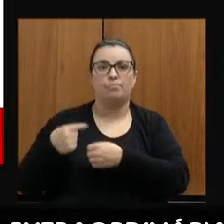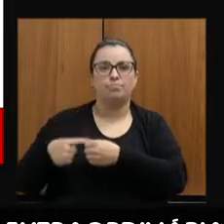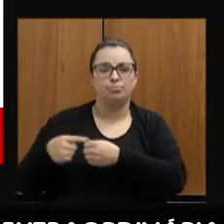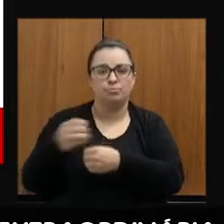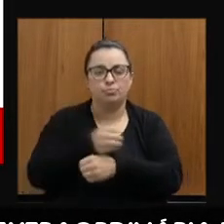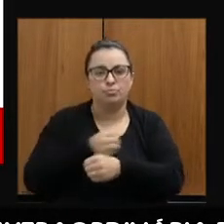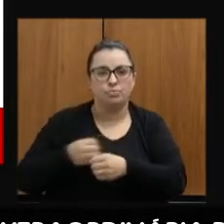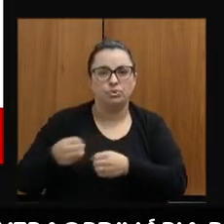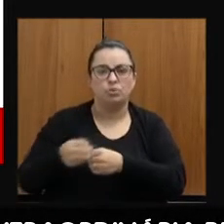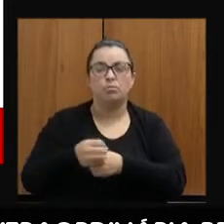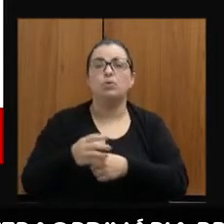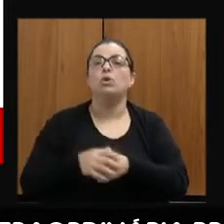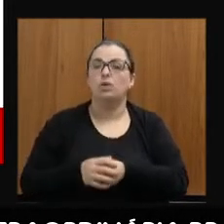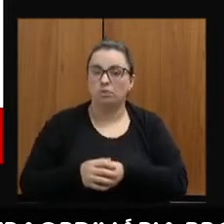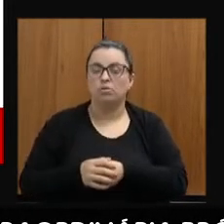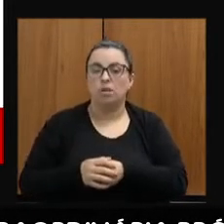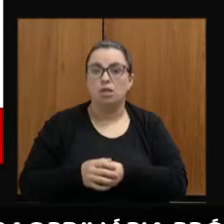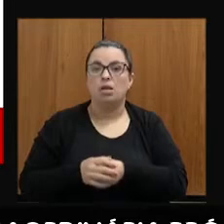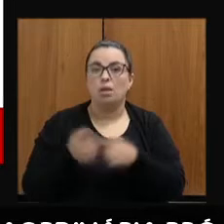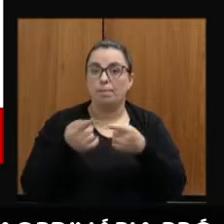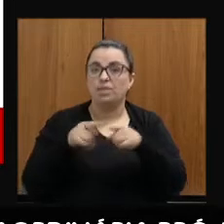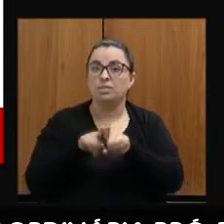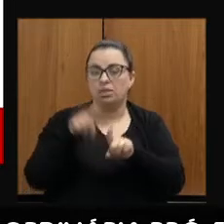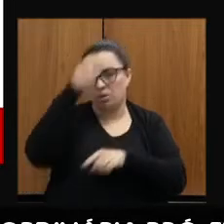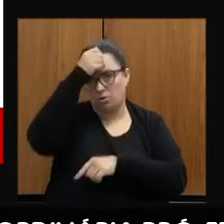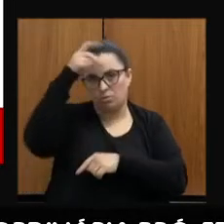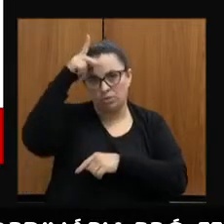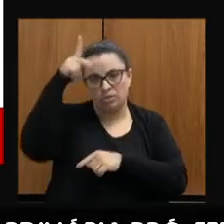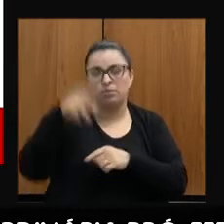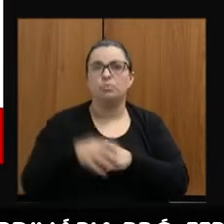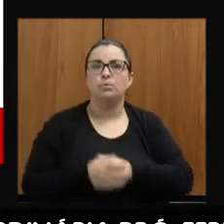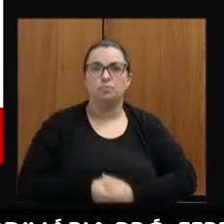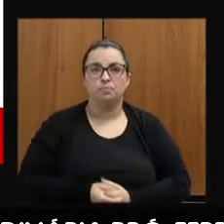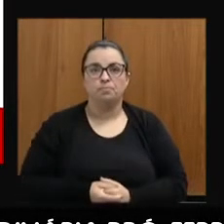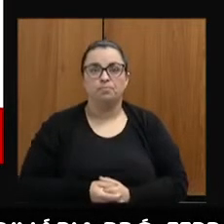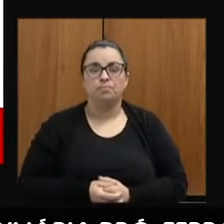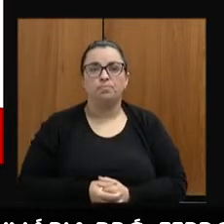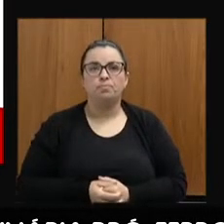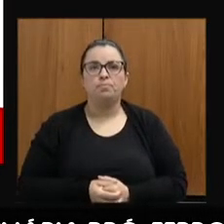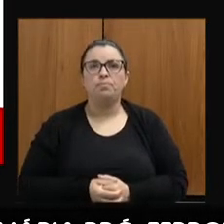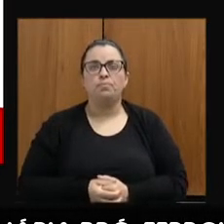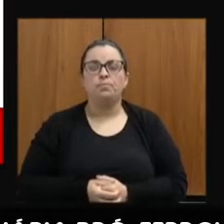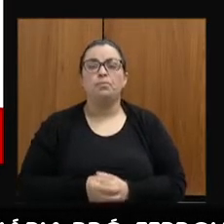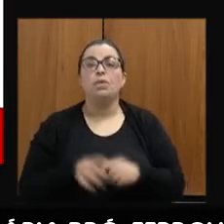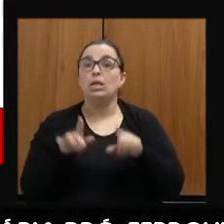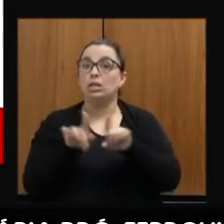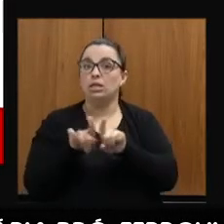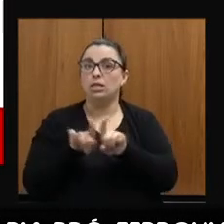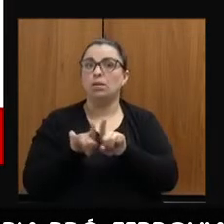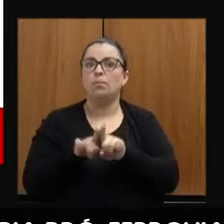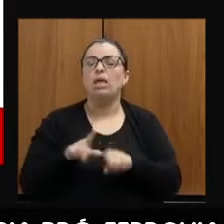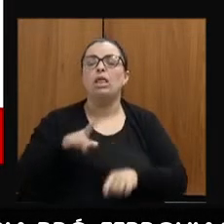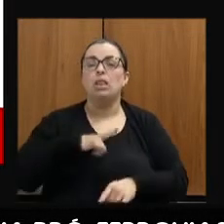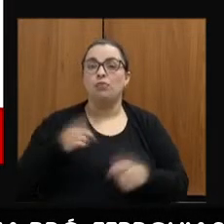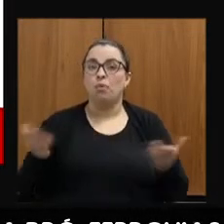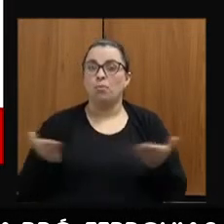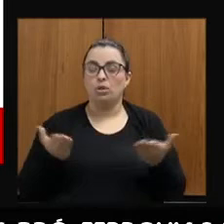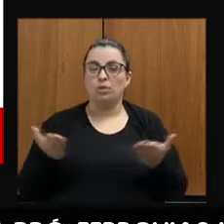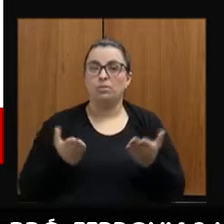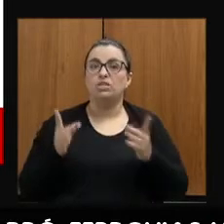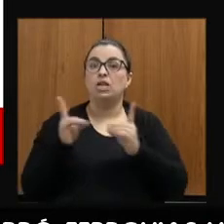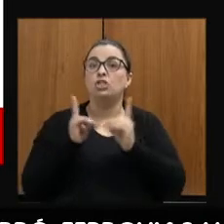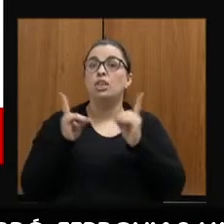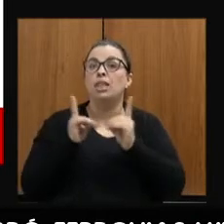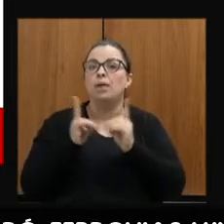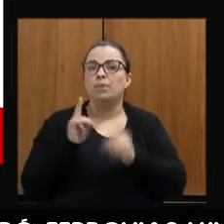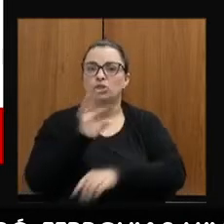fiscalização fazendo em parceria com os municípios também criamos uma modernização da dinâmica de